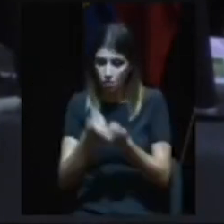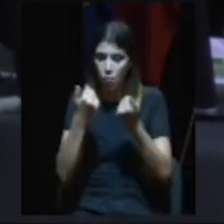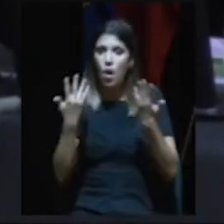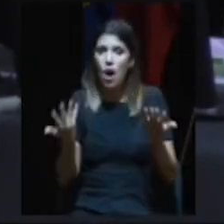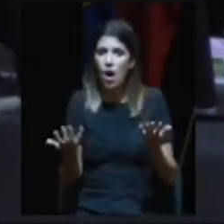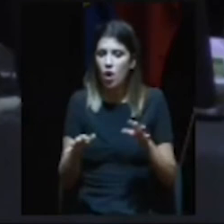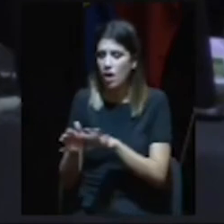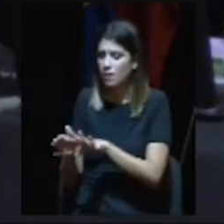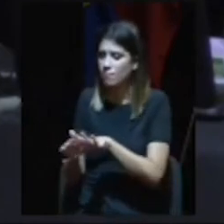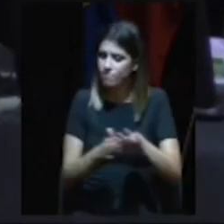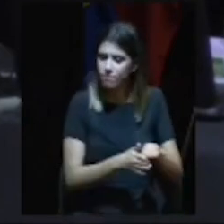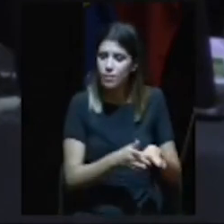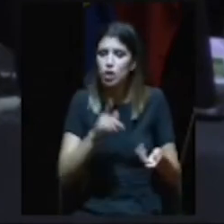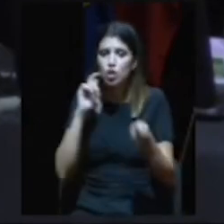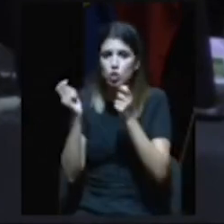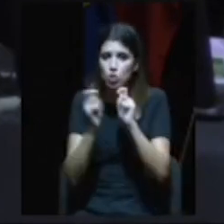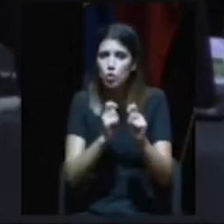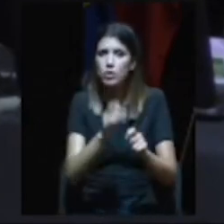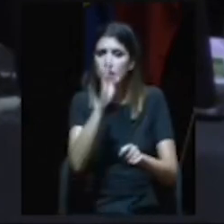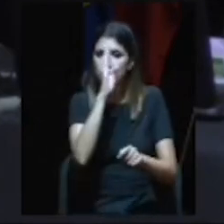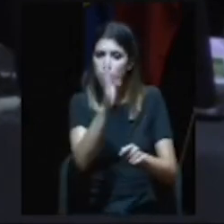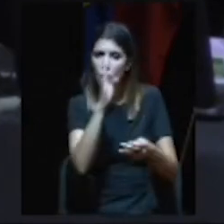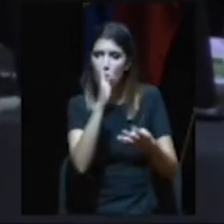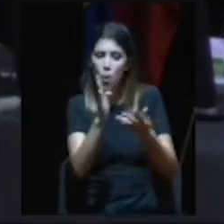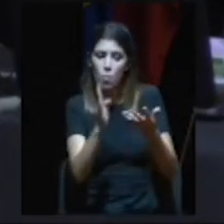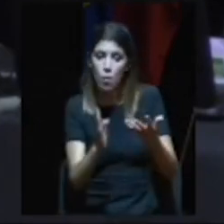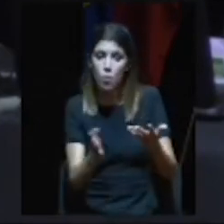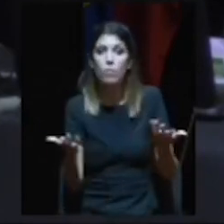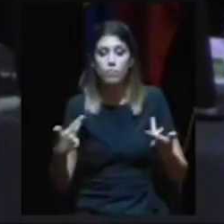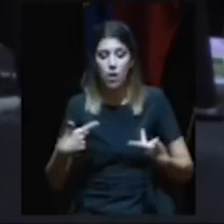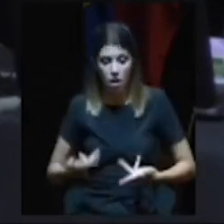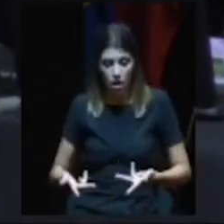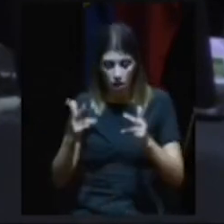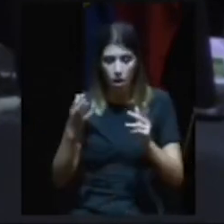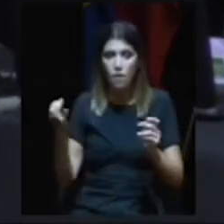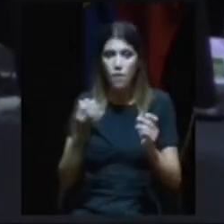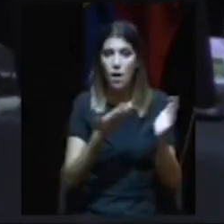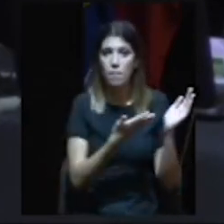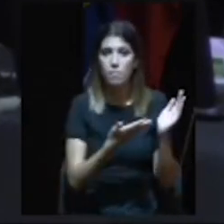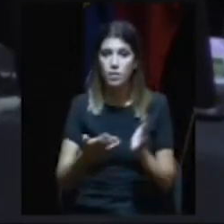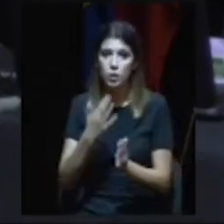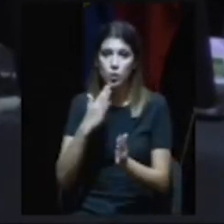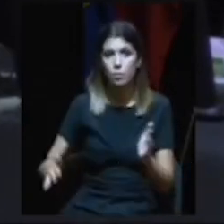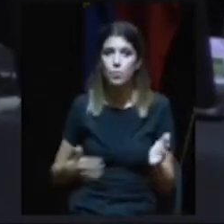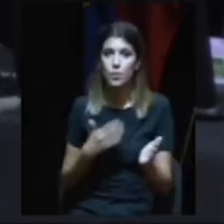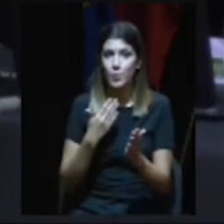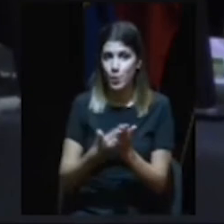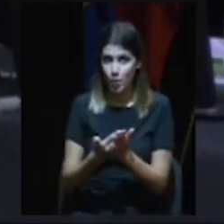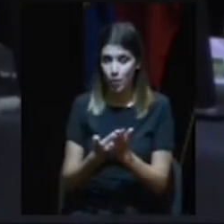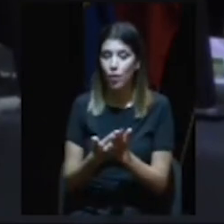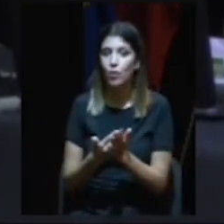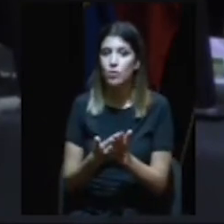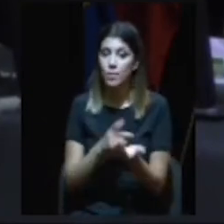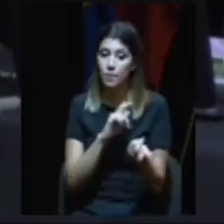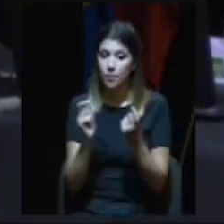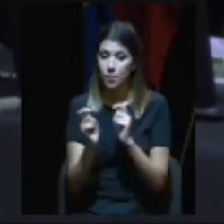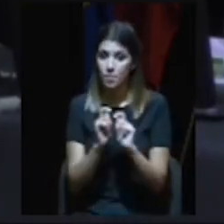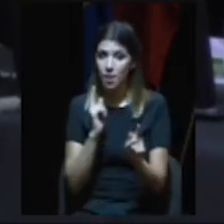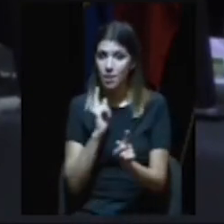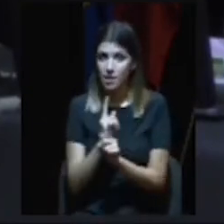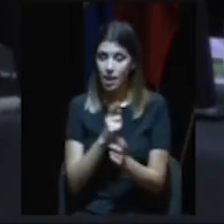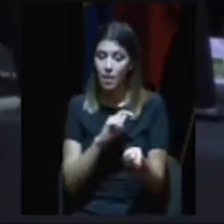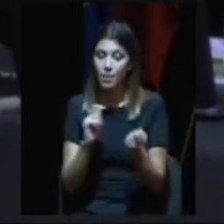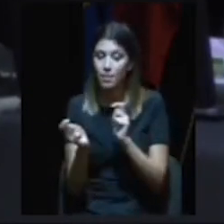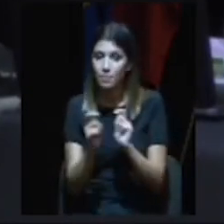o que é que se quer efetivamente. E nesse sentido, o Livre também apresentou uma proposta para este debate, que